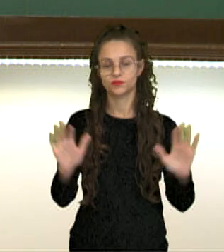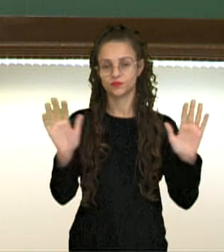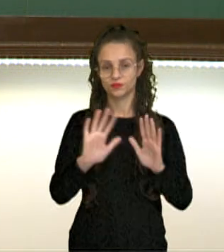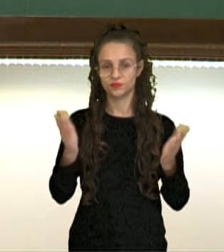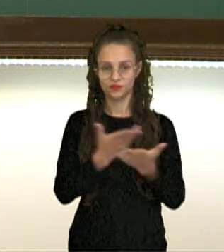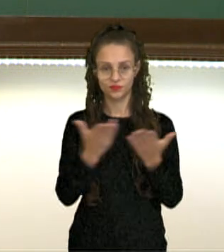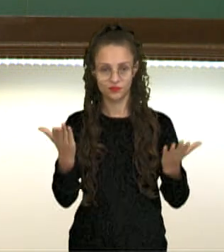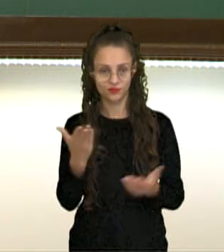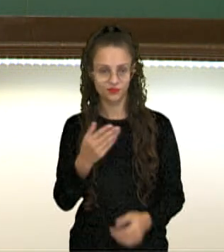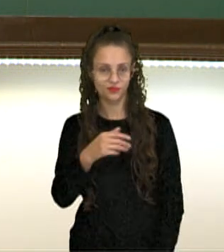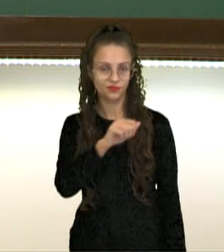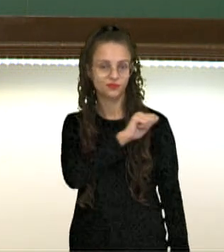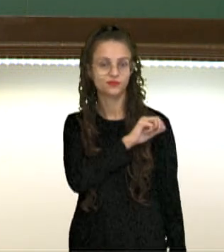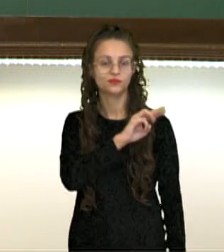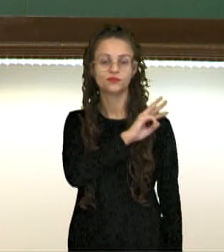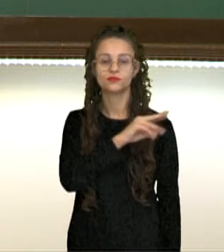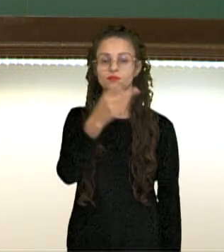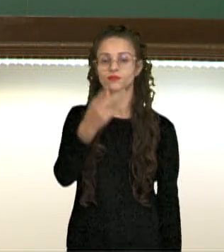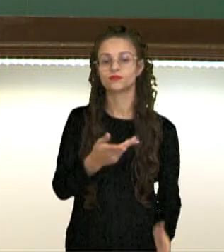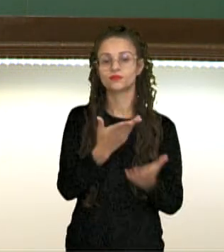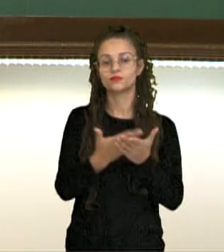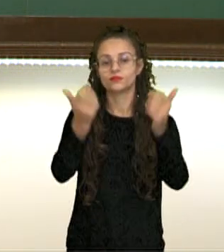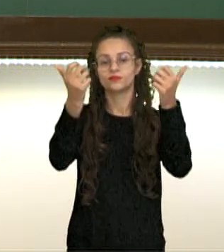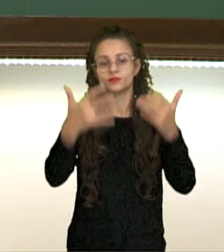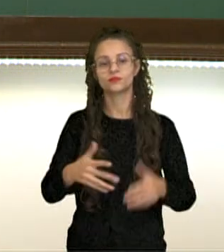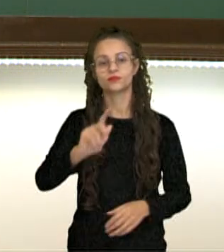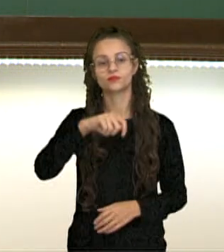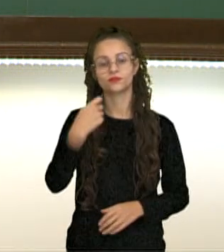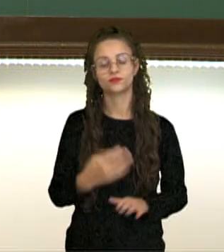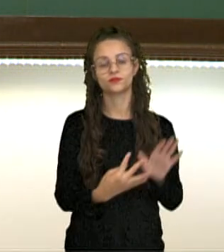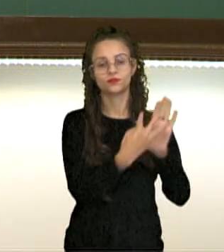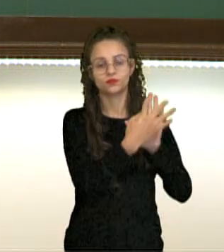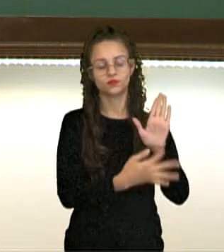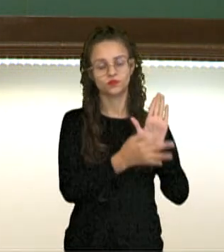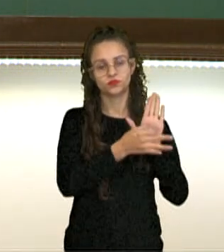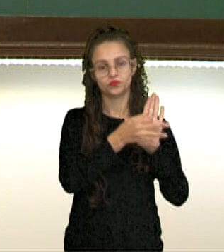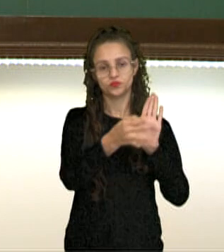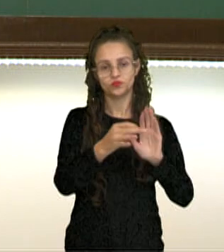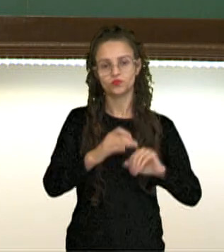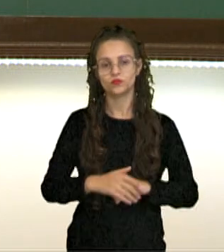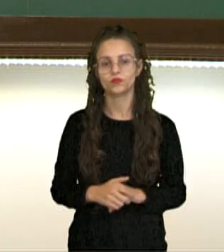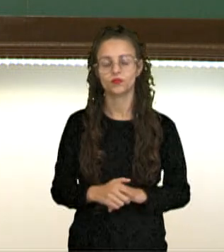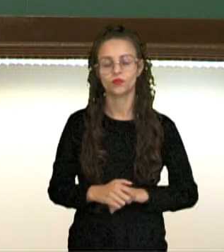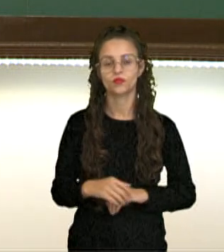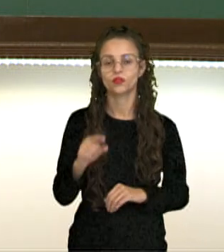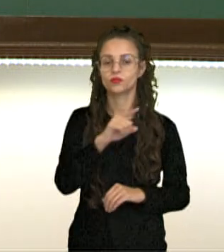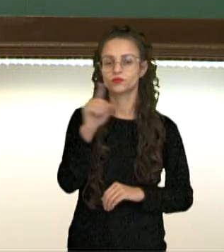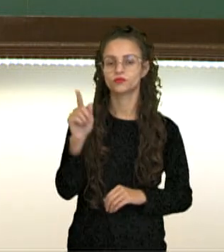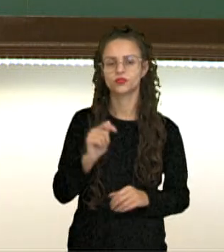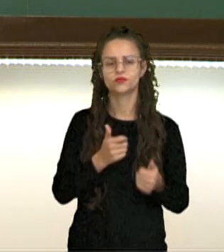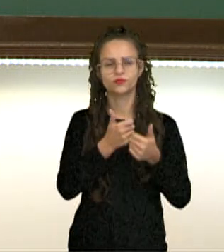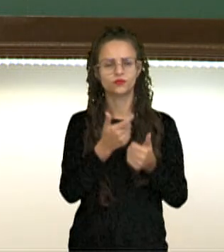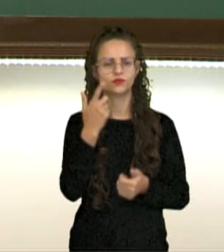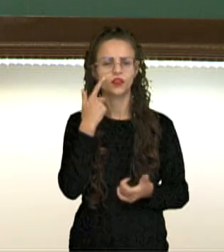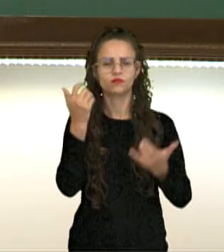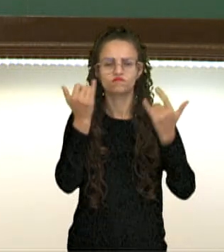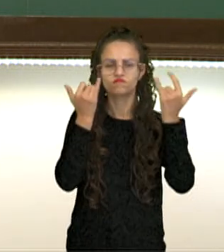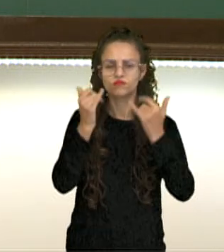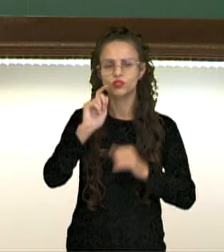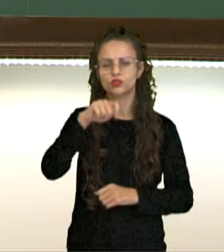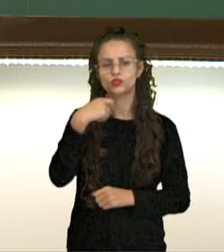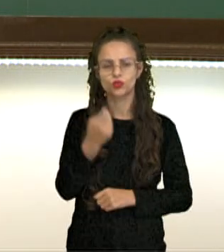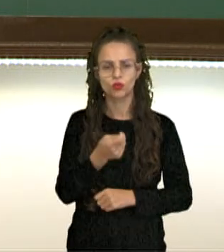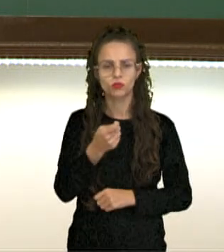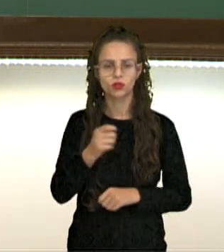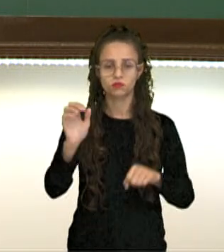Olá, estudantes da terceira série. Nesse vídeo vamos falar sobre editorial. Você tem acompanhado notícias sobre a